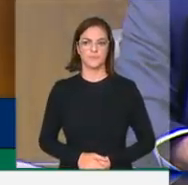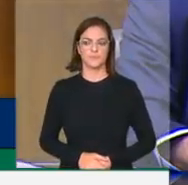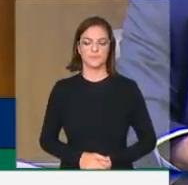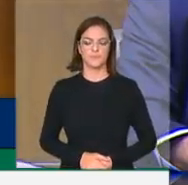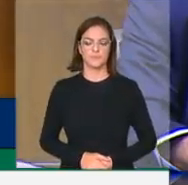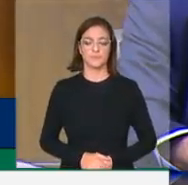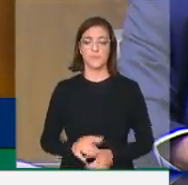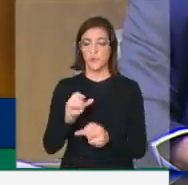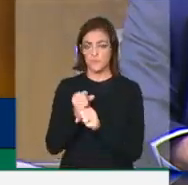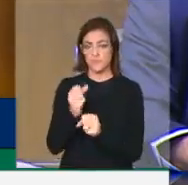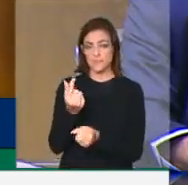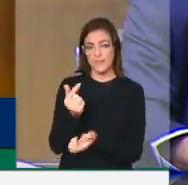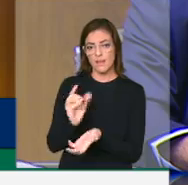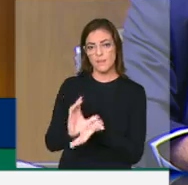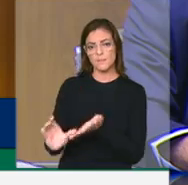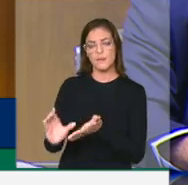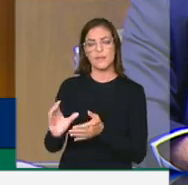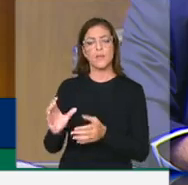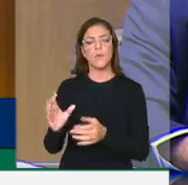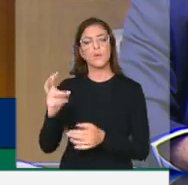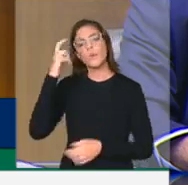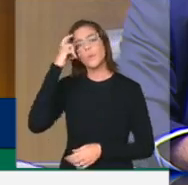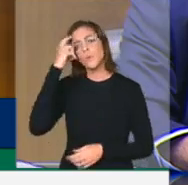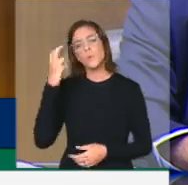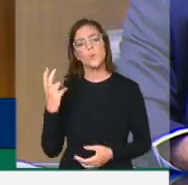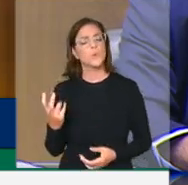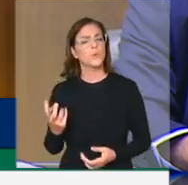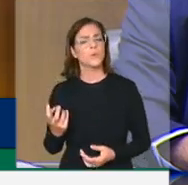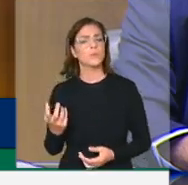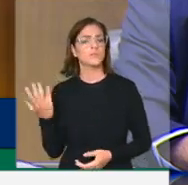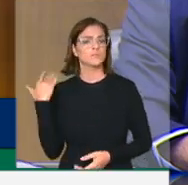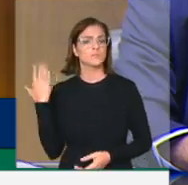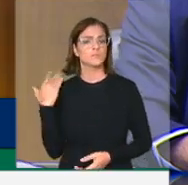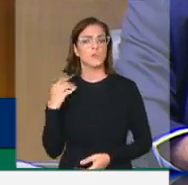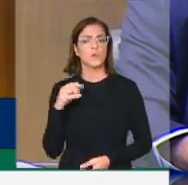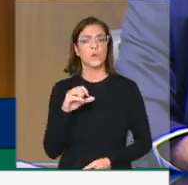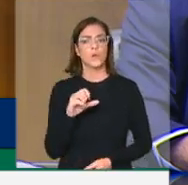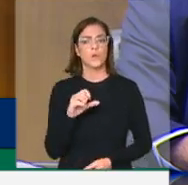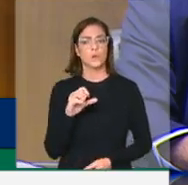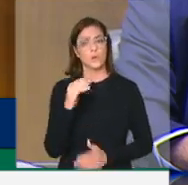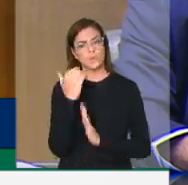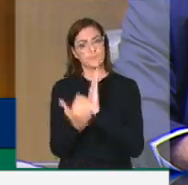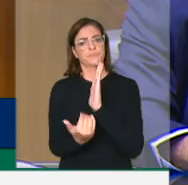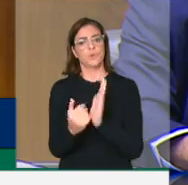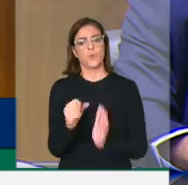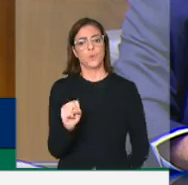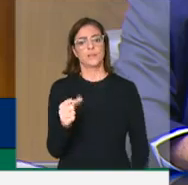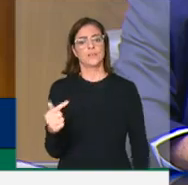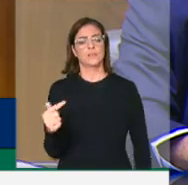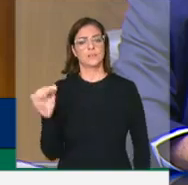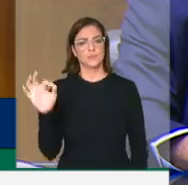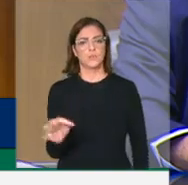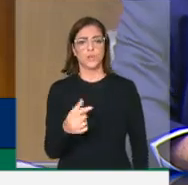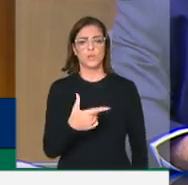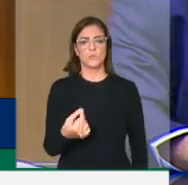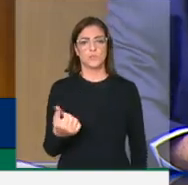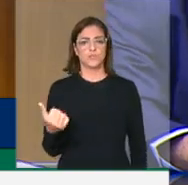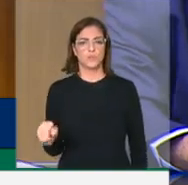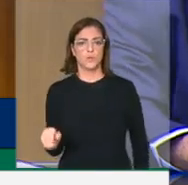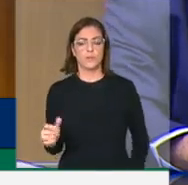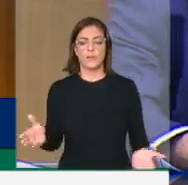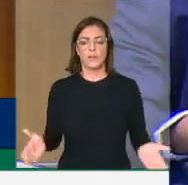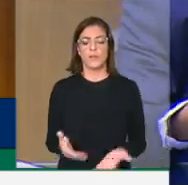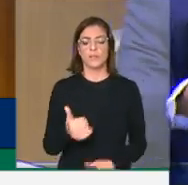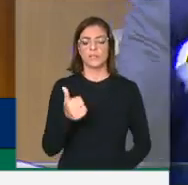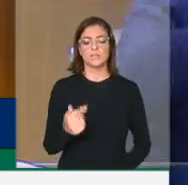execução do orçamento da cultura, os desembolsos caíram de 87% em 2018 para 17%